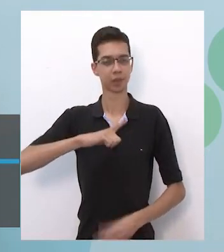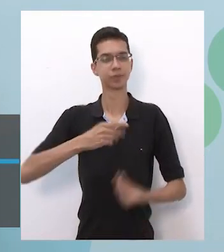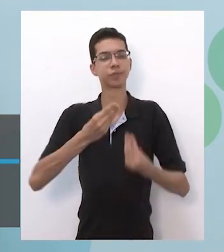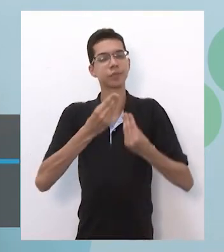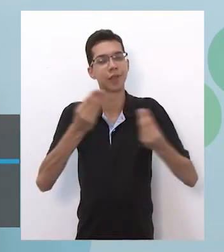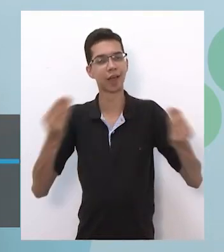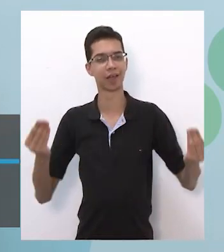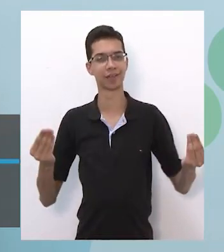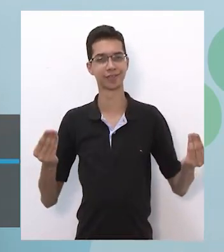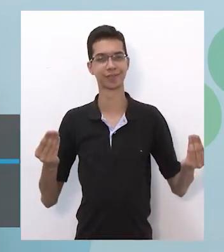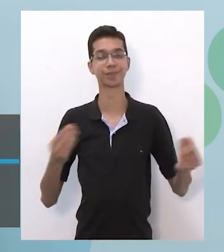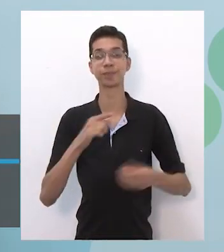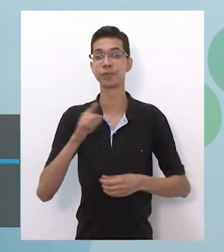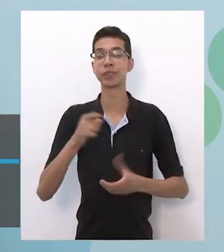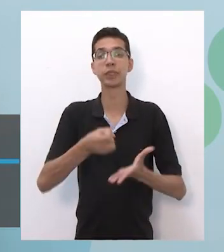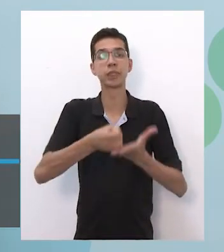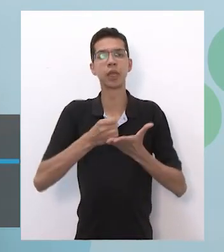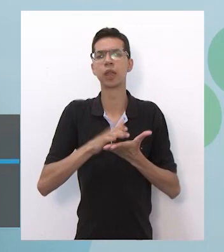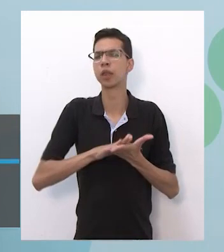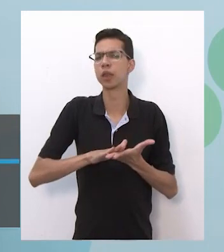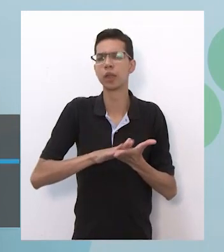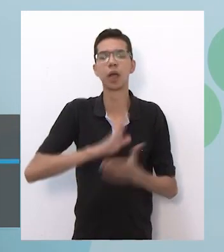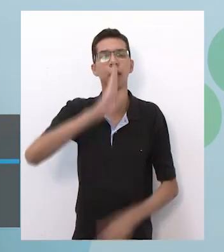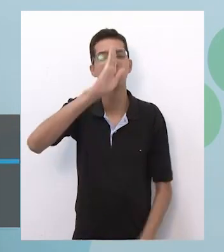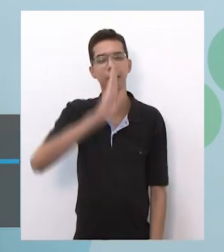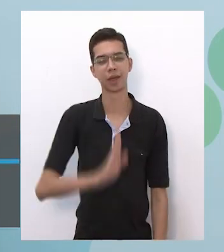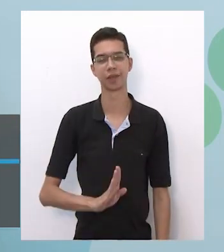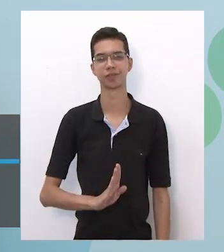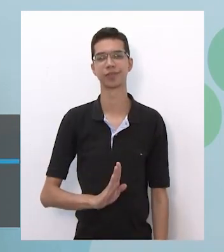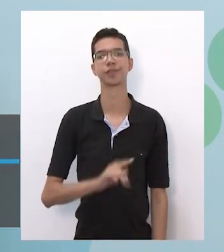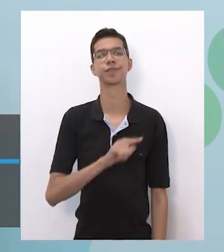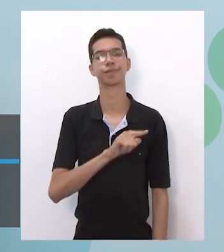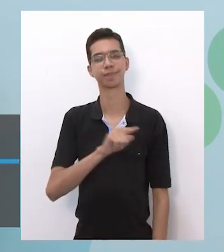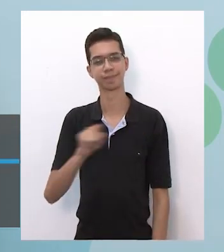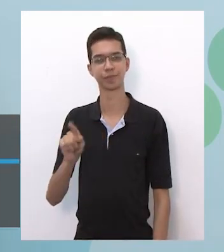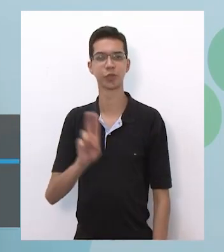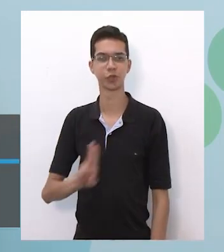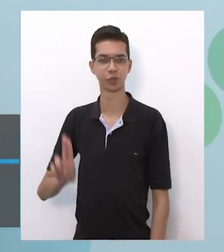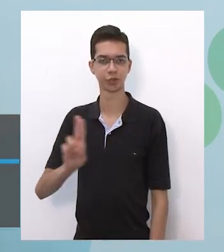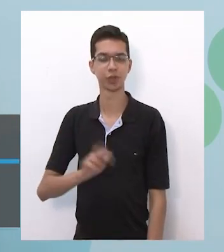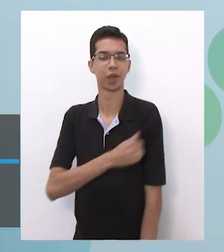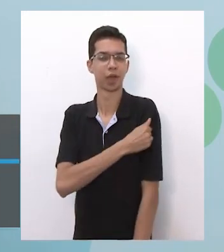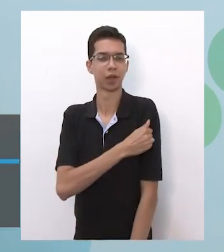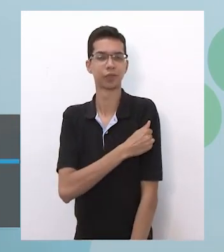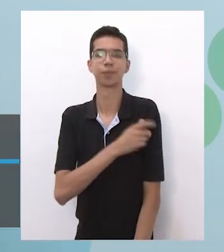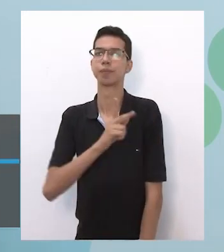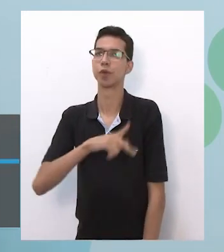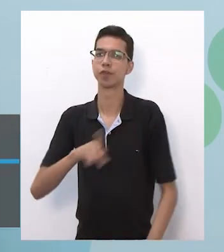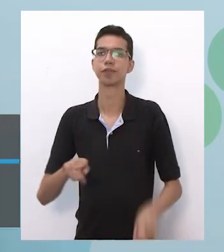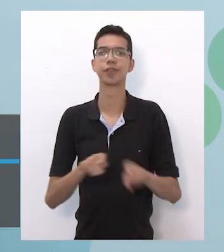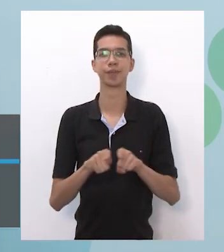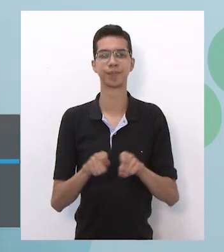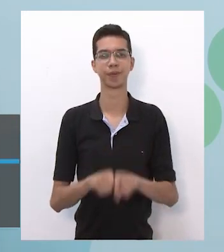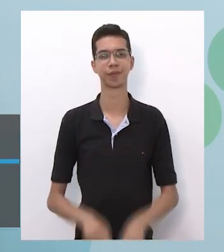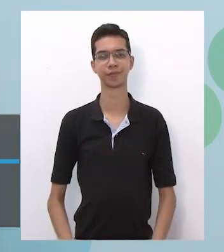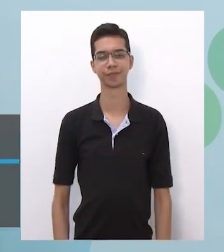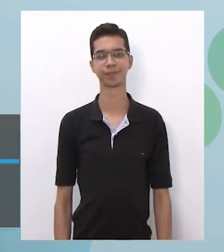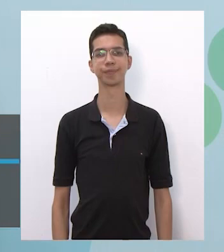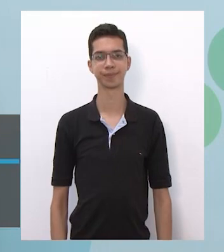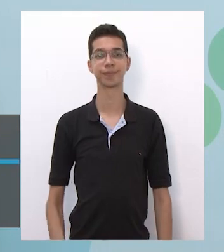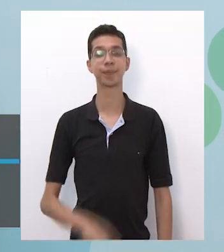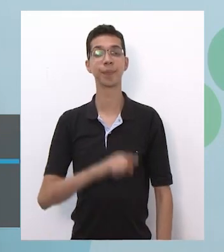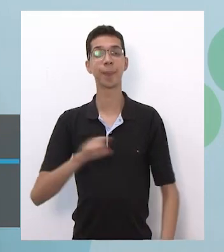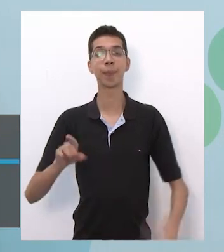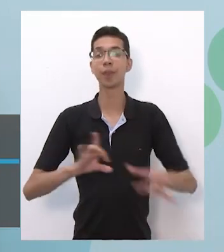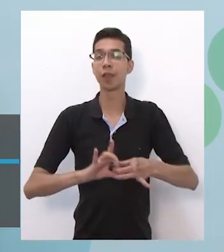há nenhum tipo de custo, é totalmente gratuito, destinado para os alunos, professores, gestores da nossa rede. Então, vocês podem